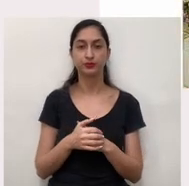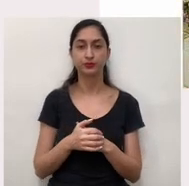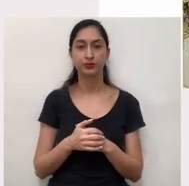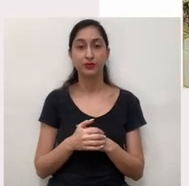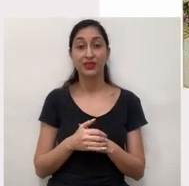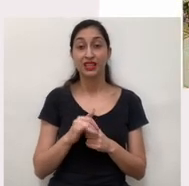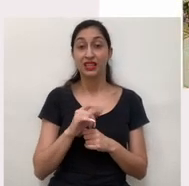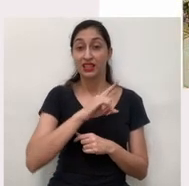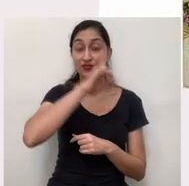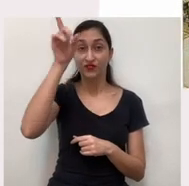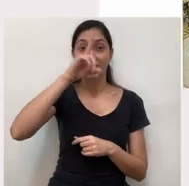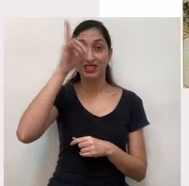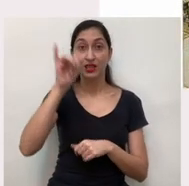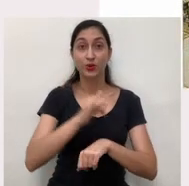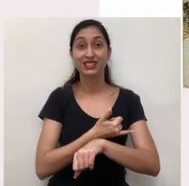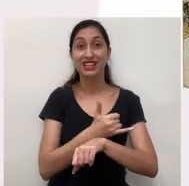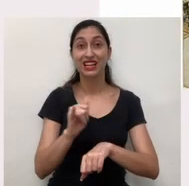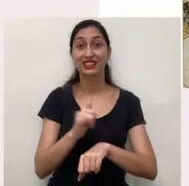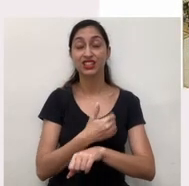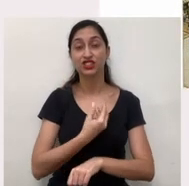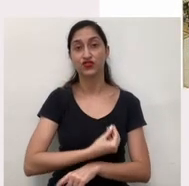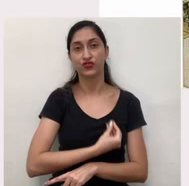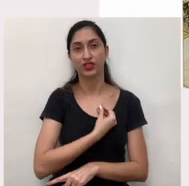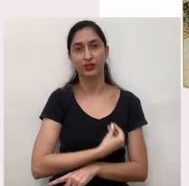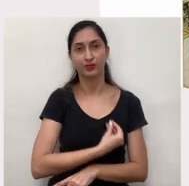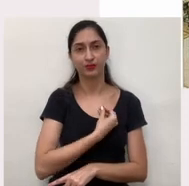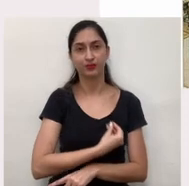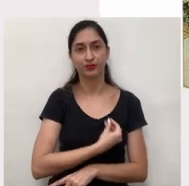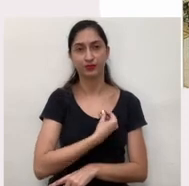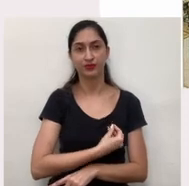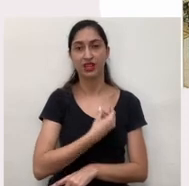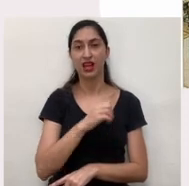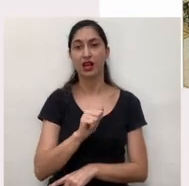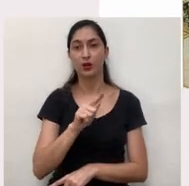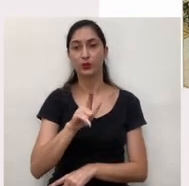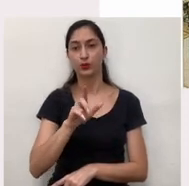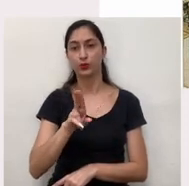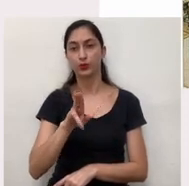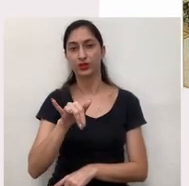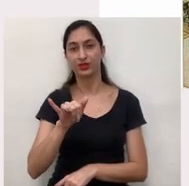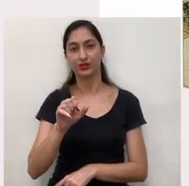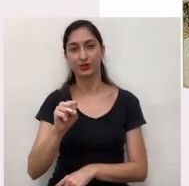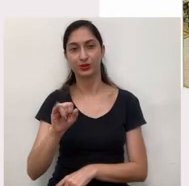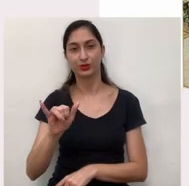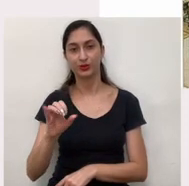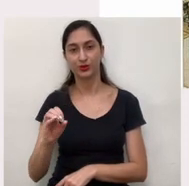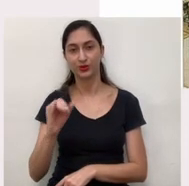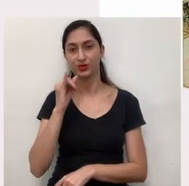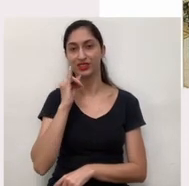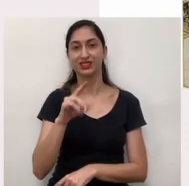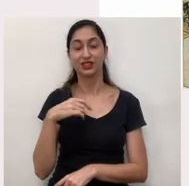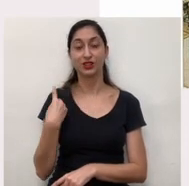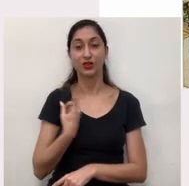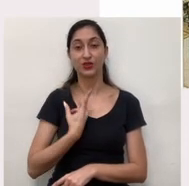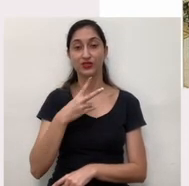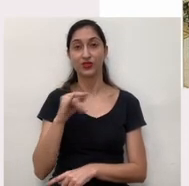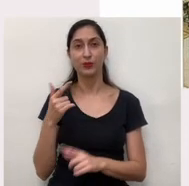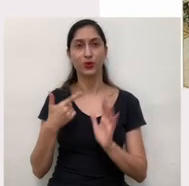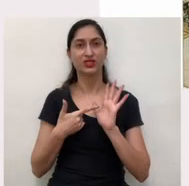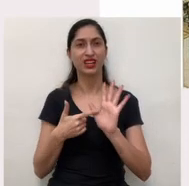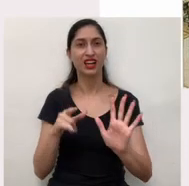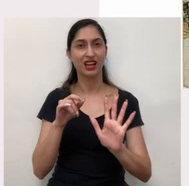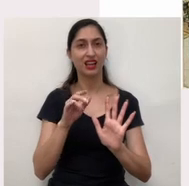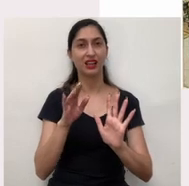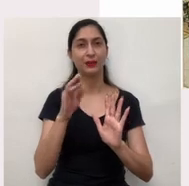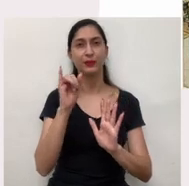A invenção é uma estratégia de sobrevivência, dizia Aloysio Magalhães. E aí vamos passar uma lista de imagens aí, de